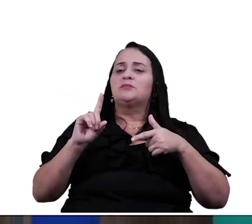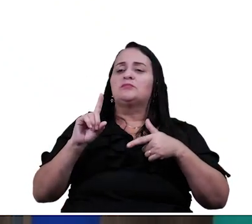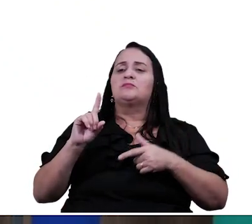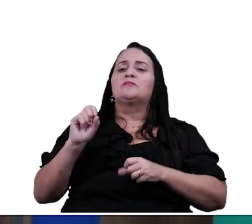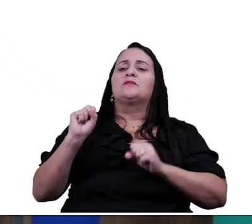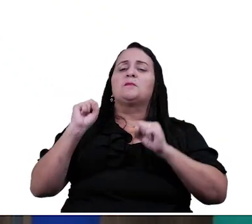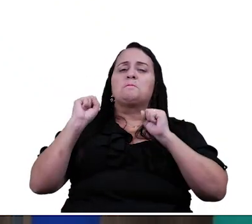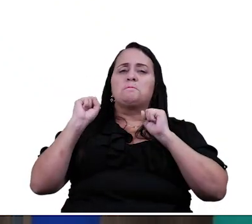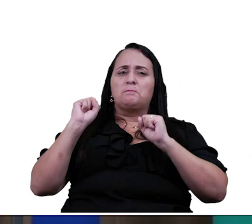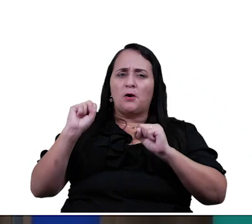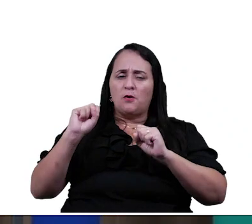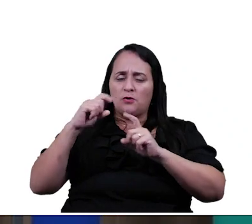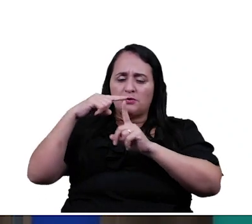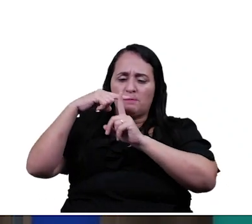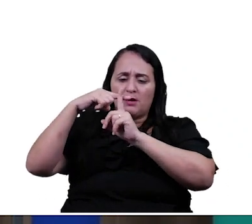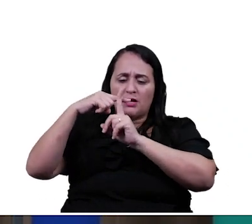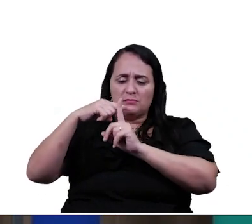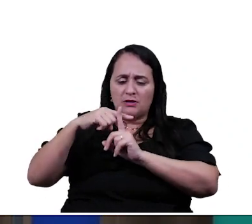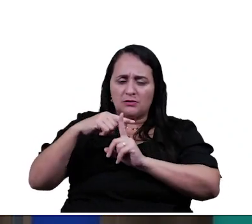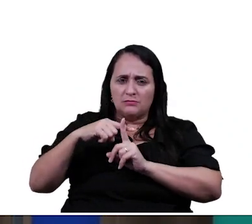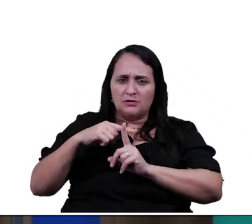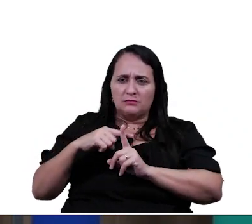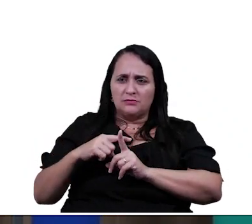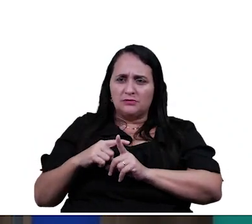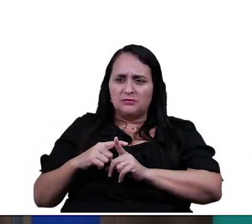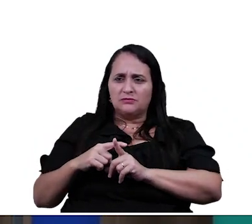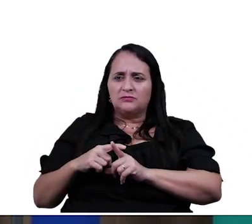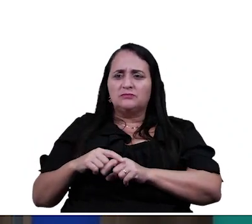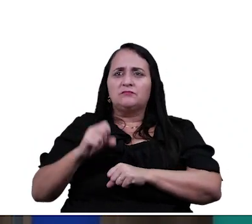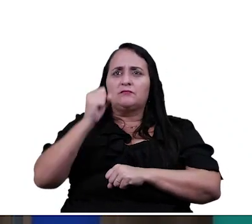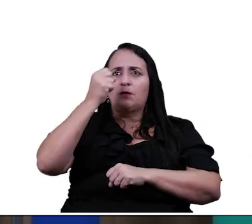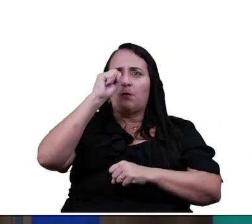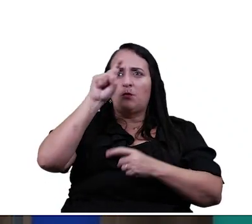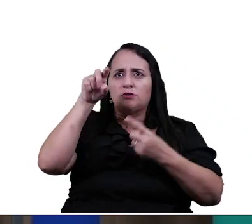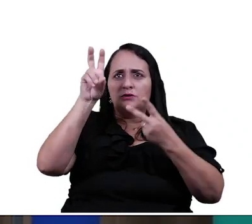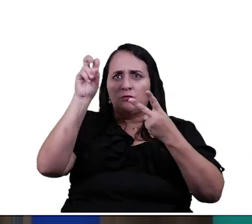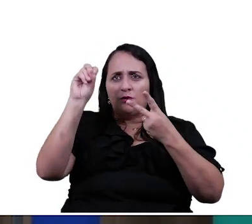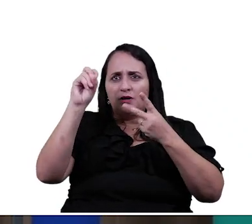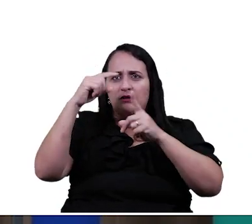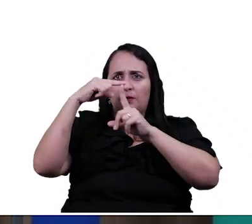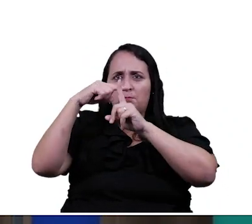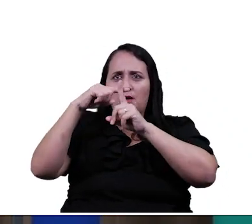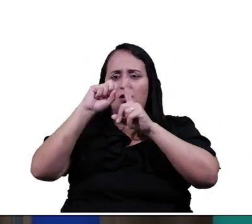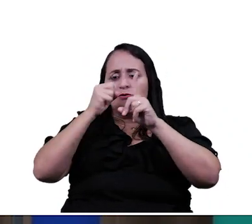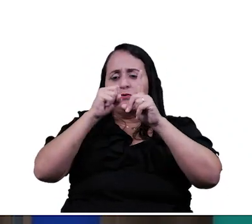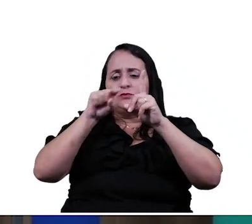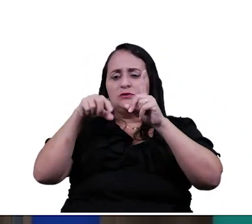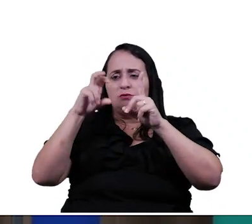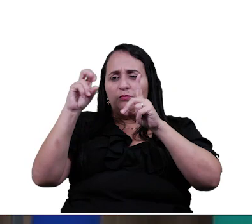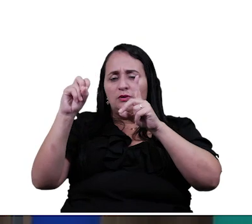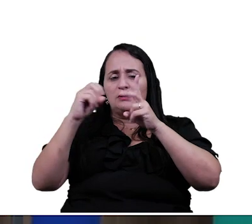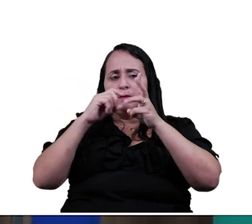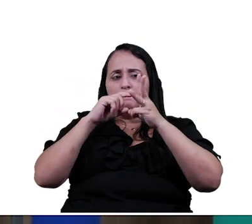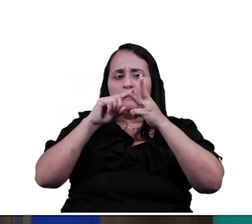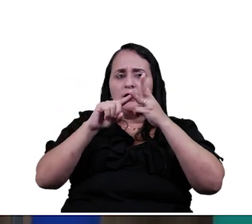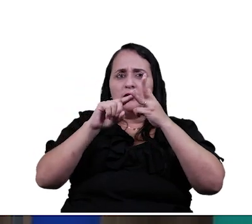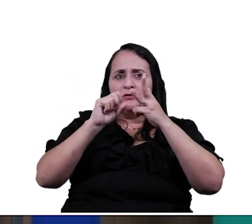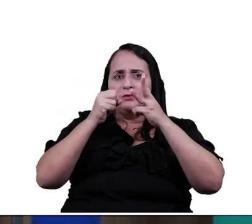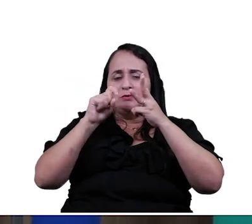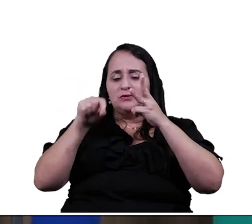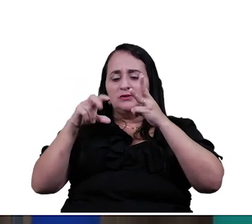domina... vai lá para a continha de mais e faz 8,50 mais 8,50 mais 8,50. Você também acha o